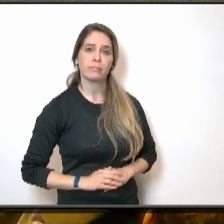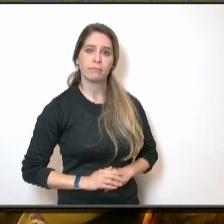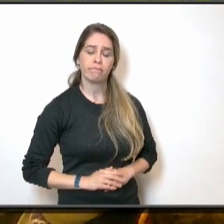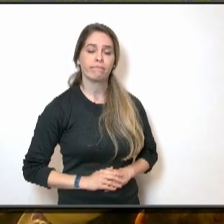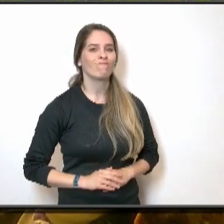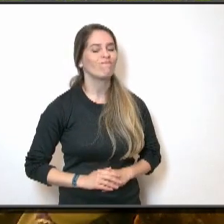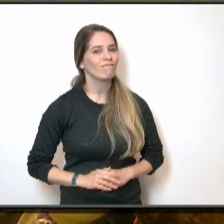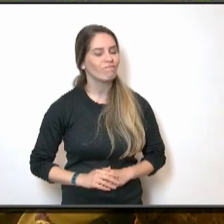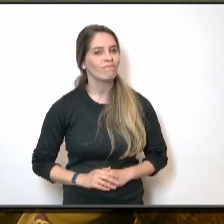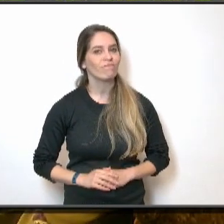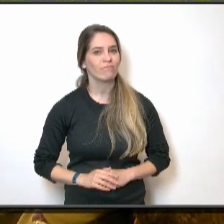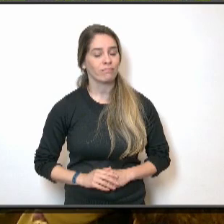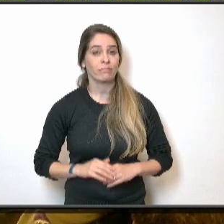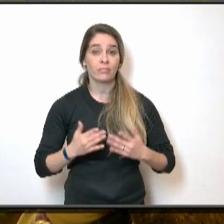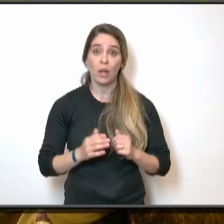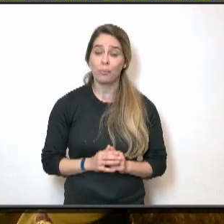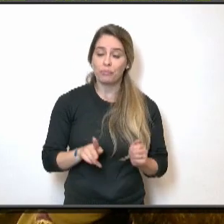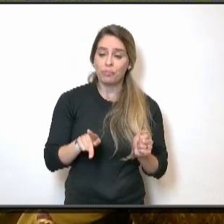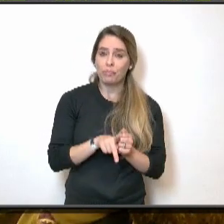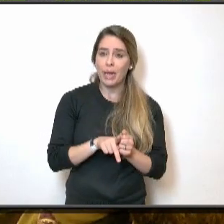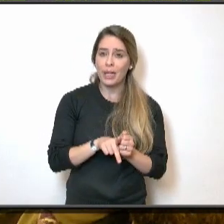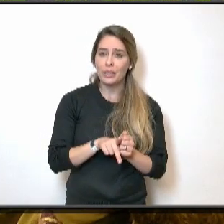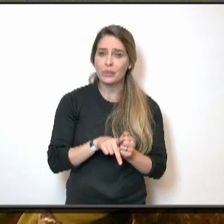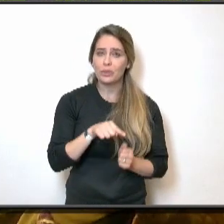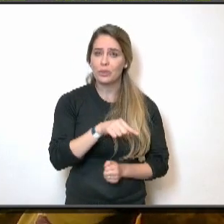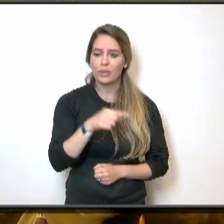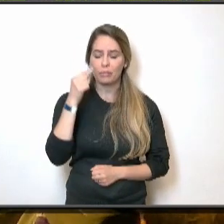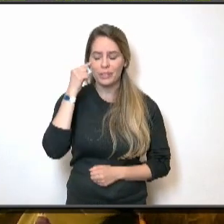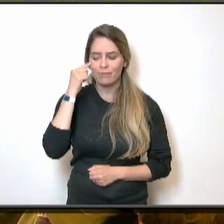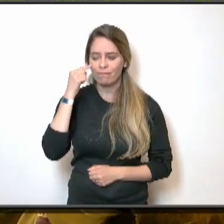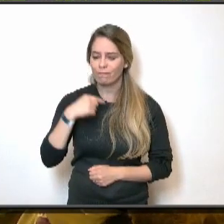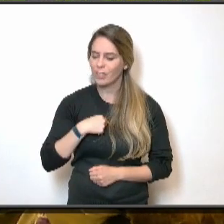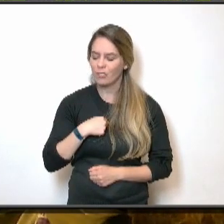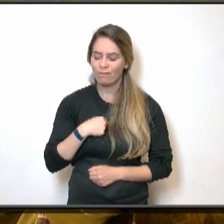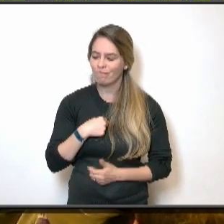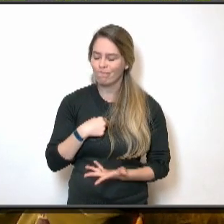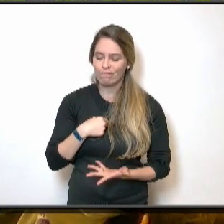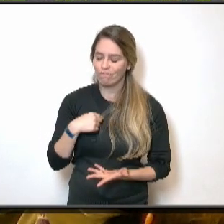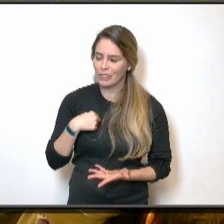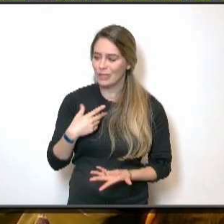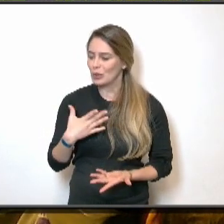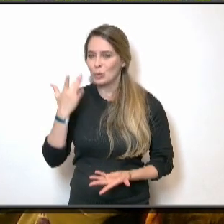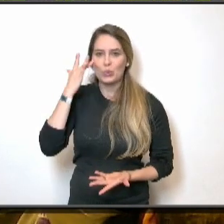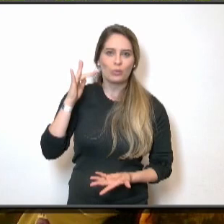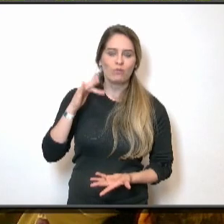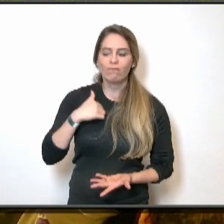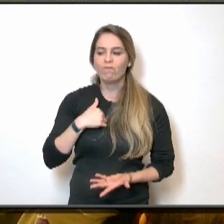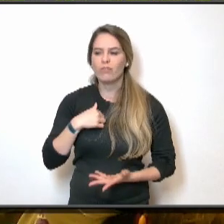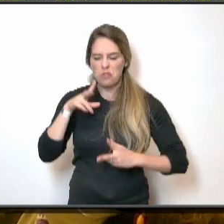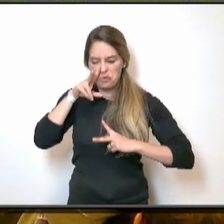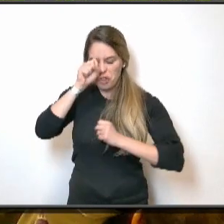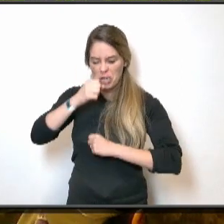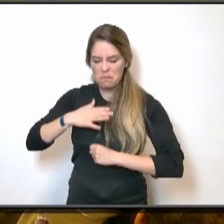Pedro, acho que ele tinha uma compreensão sobre si mesmo muito equivocada. Ele confiava na sua força, na